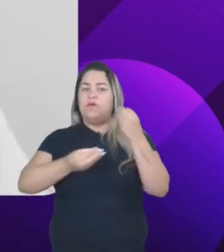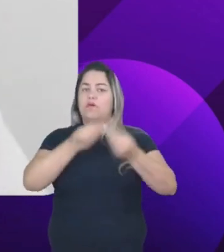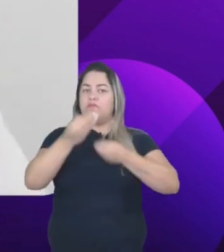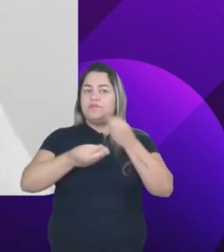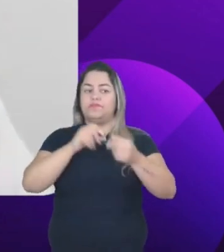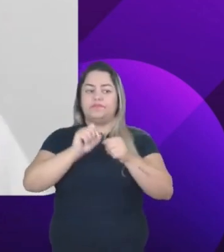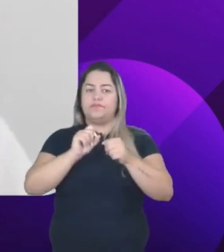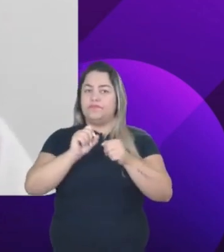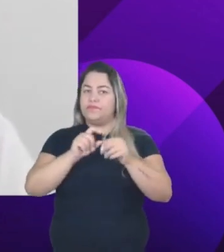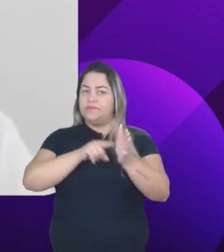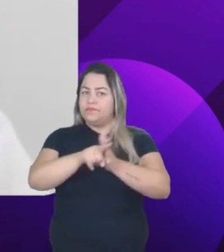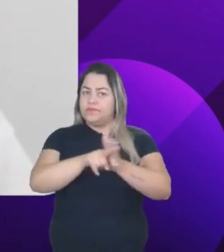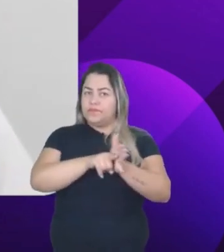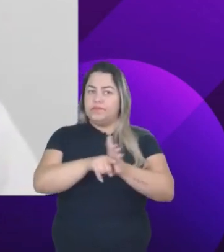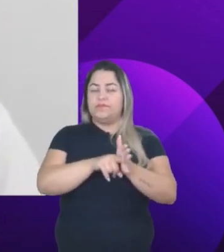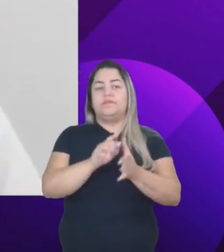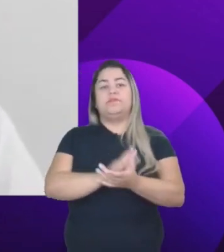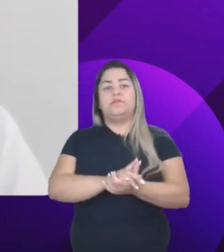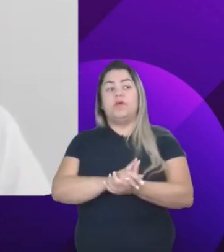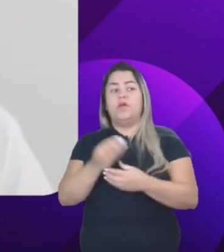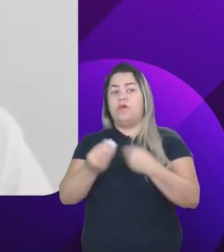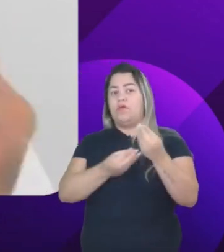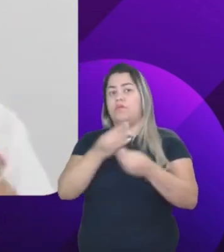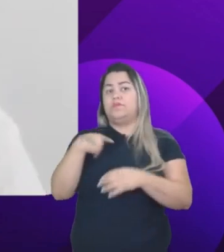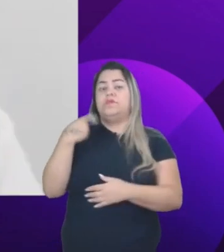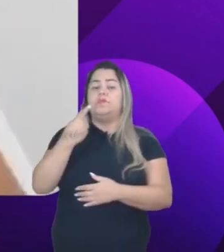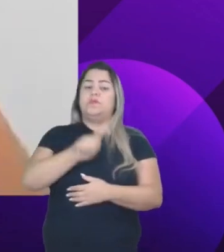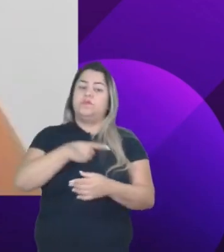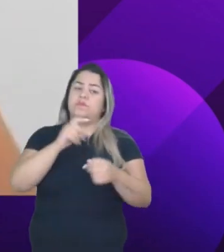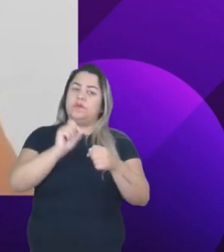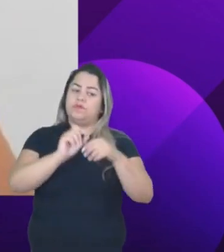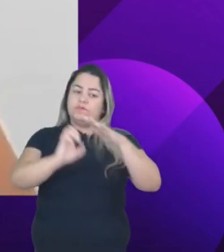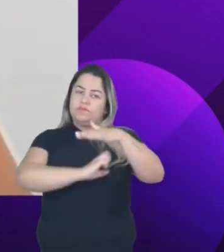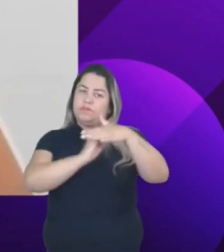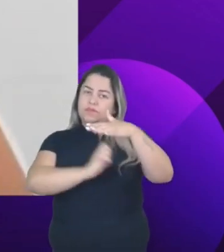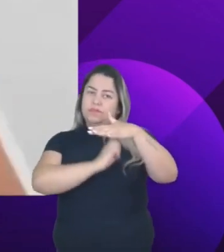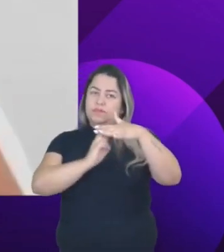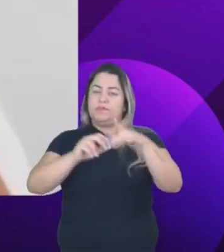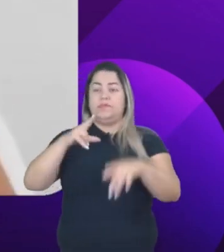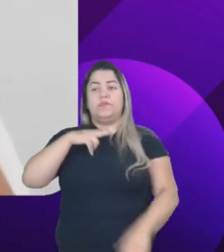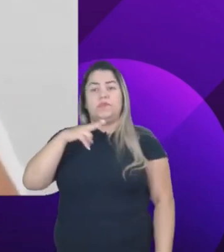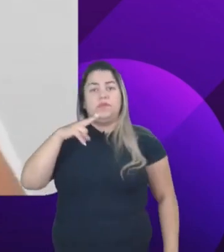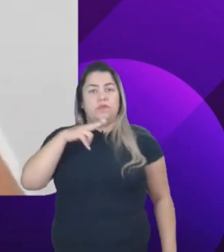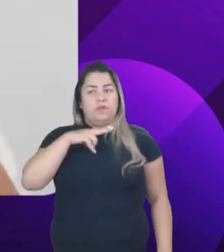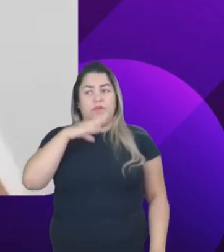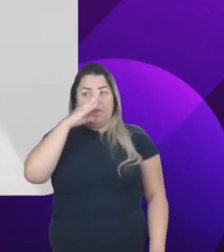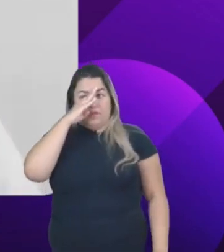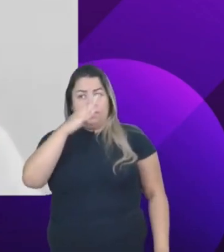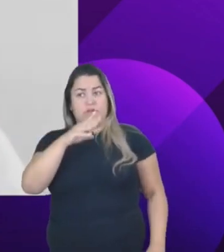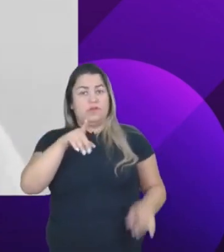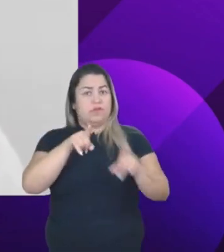vamos fiscalizar, como que isso será feito e como que a gente faz com que essas empresas, né, as empresas privadas principalmente,